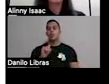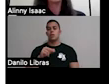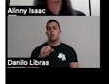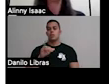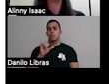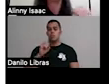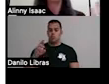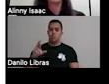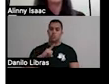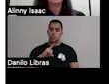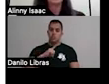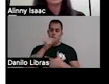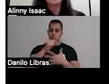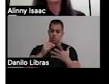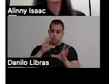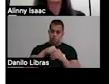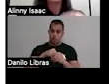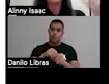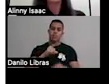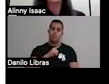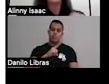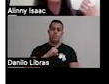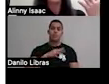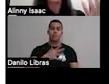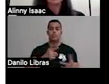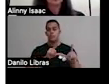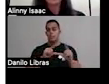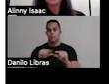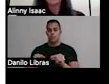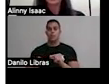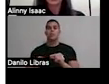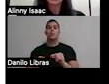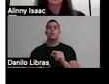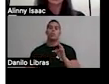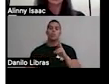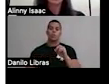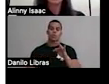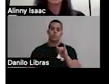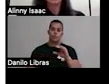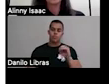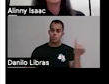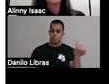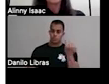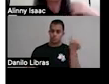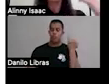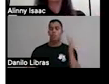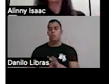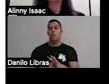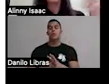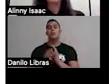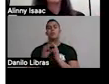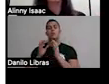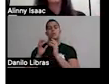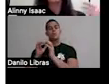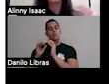estão envolvidos, como alteração em neuroplasticidade, então diminuição de fatores tróficos importantes, né, nos nossos neurônios, alterações